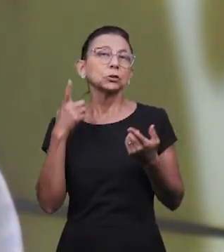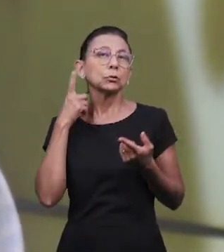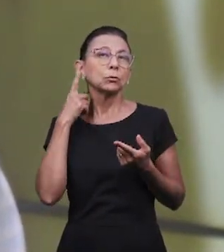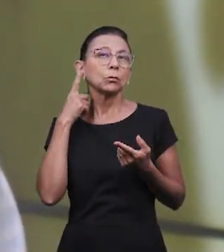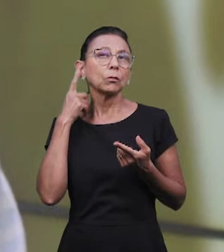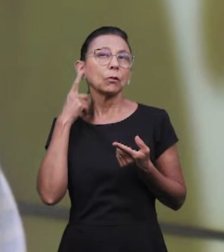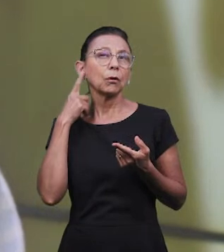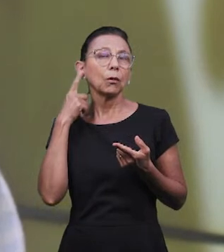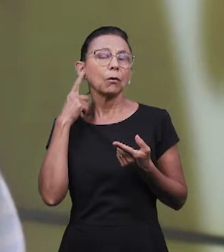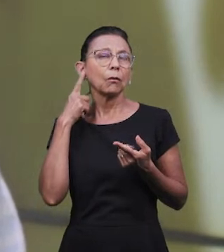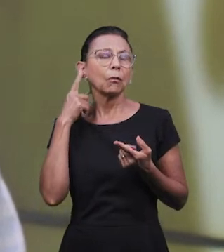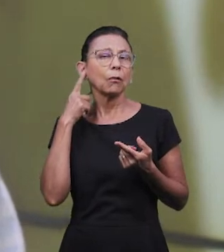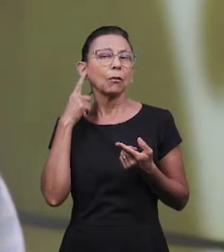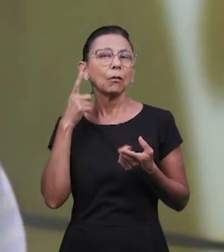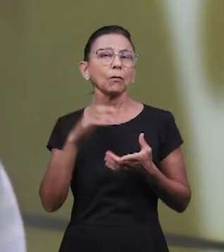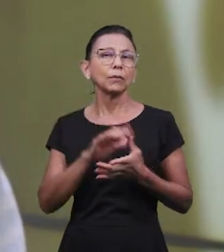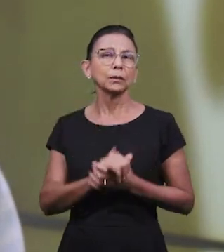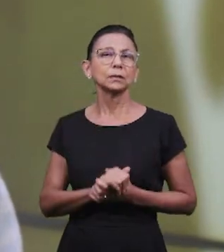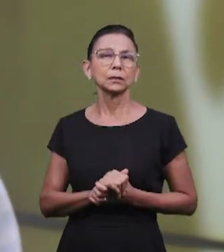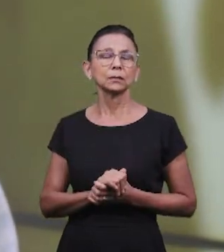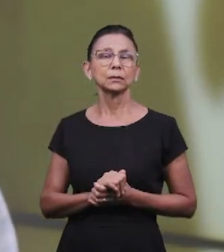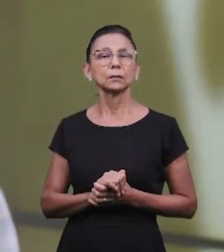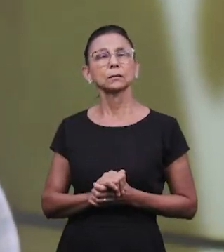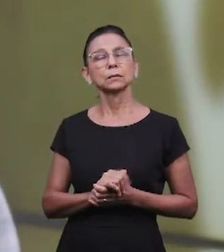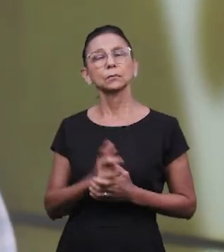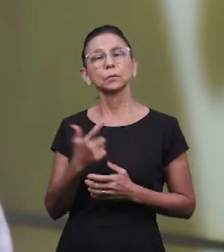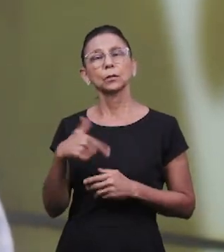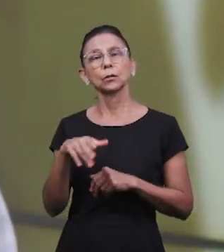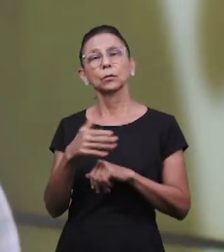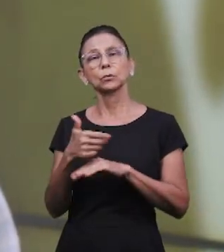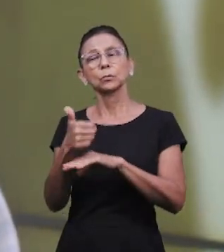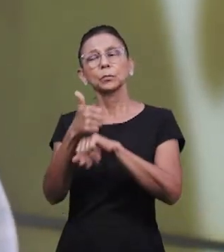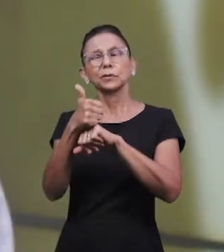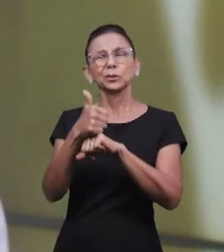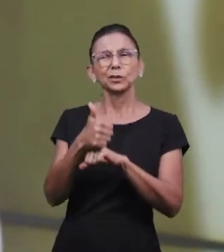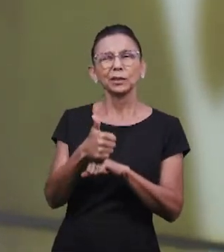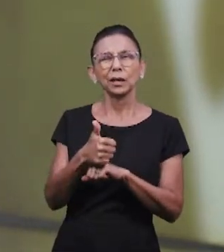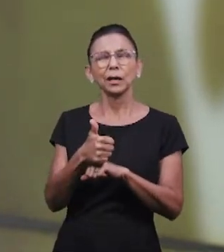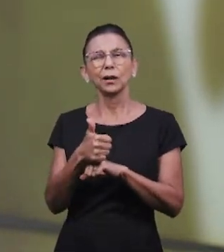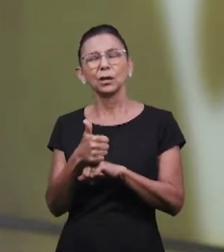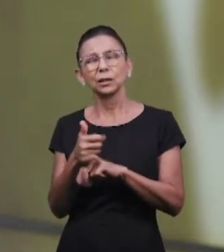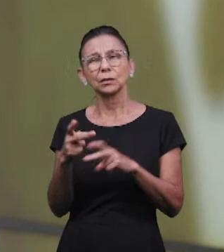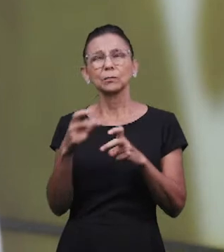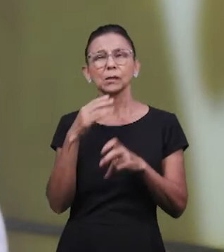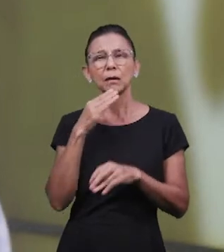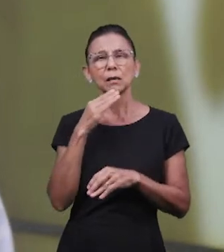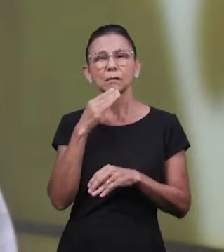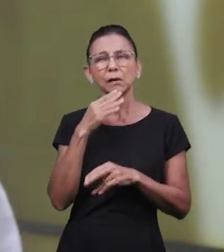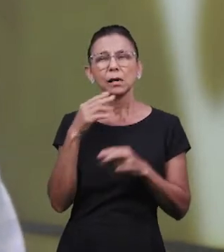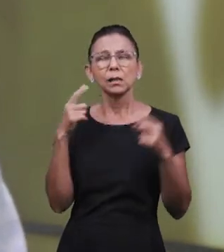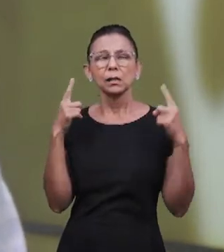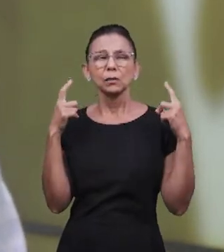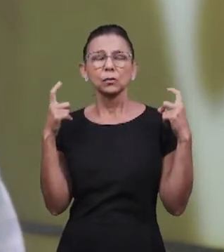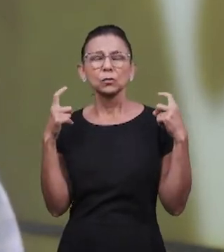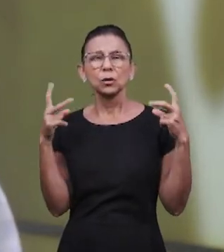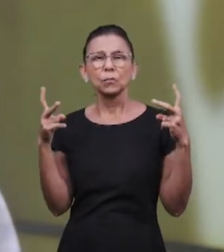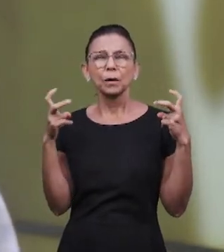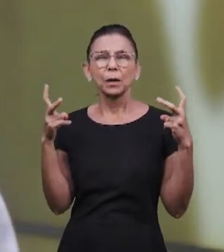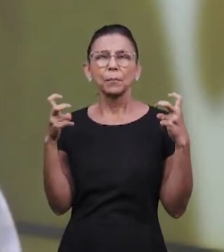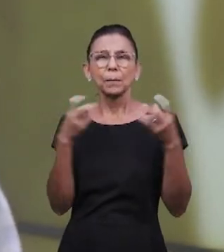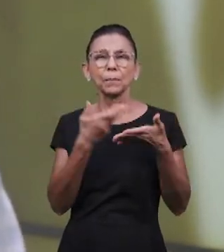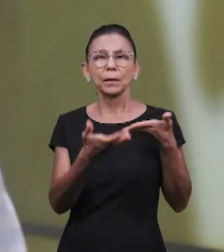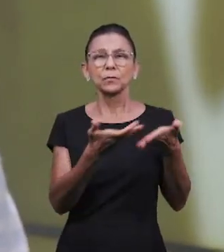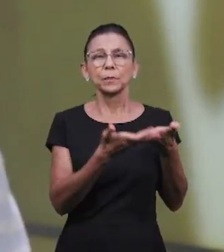coisinha. Às vezes uma coisa otorrino mesmo, de que tem alguma cera, alguma coisinha que atrapalha nessa captação do som. Então,